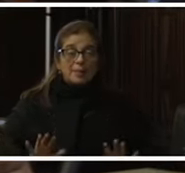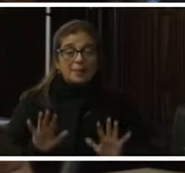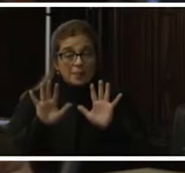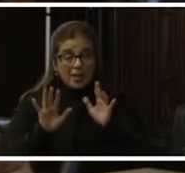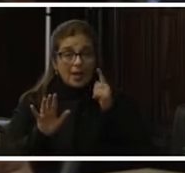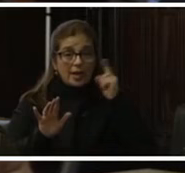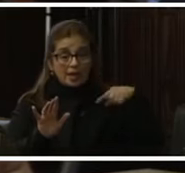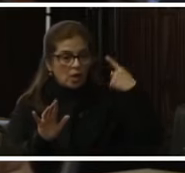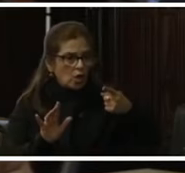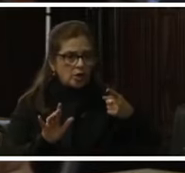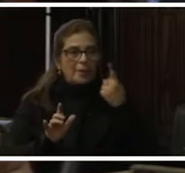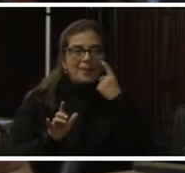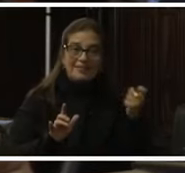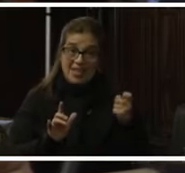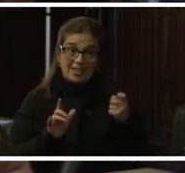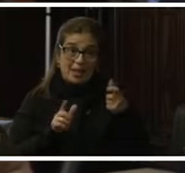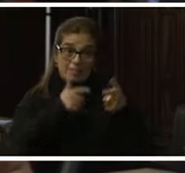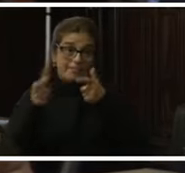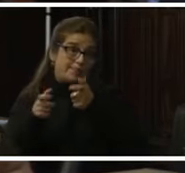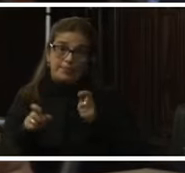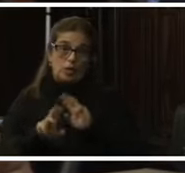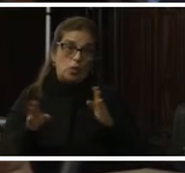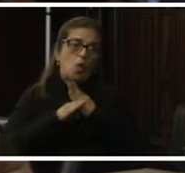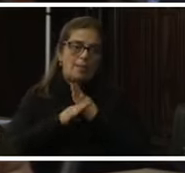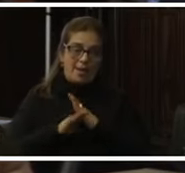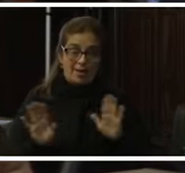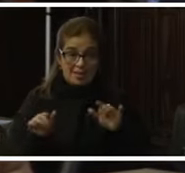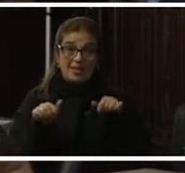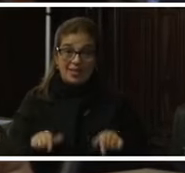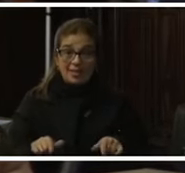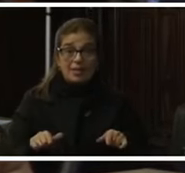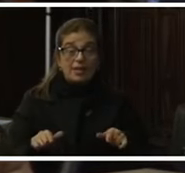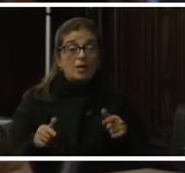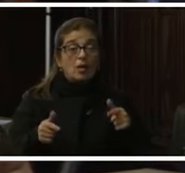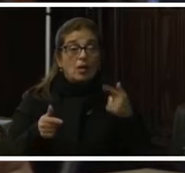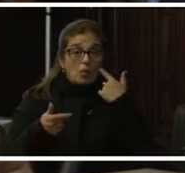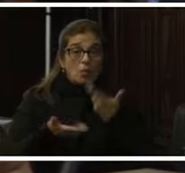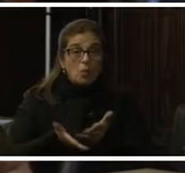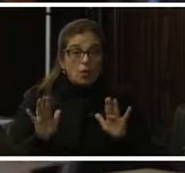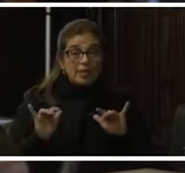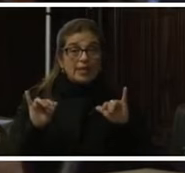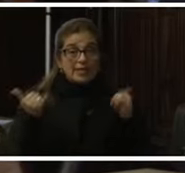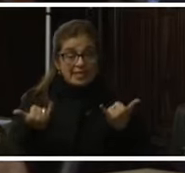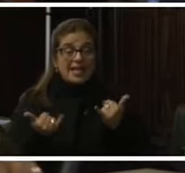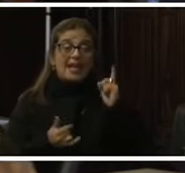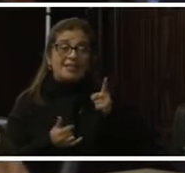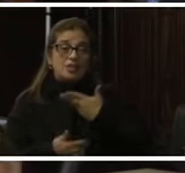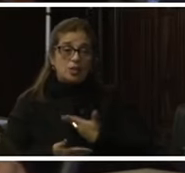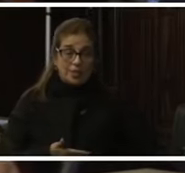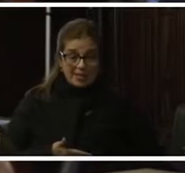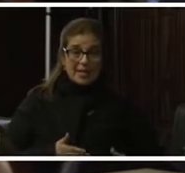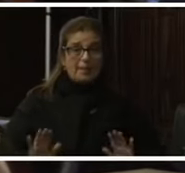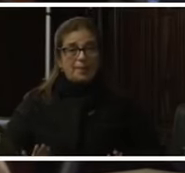outros massacres não venham a ocorrer e soluções duradouras já garantido na seleção brasileira possam ser